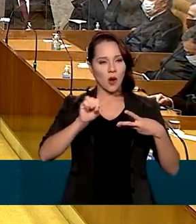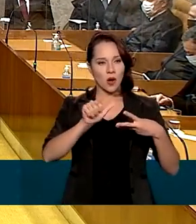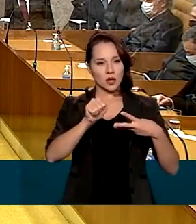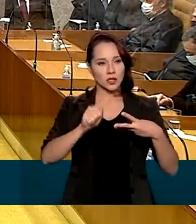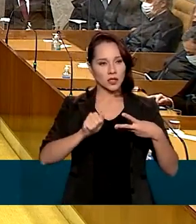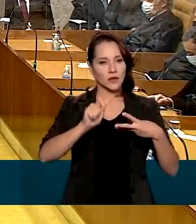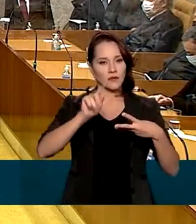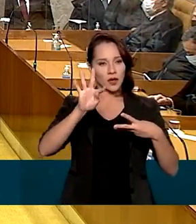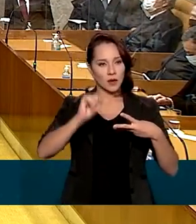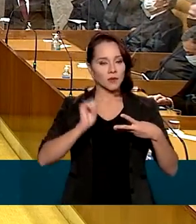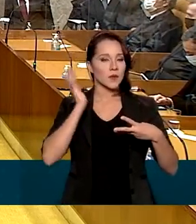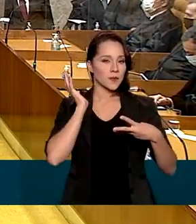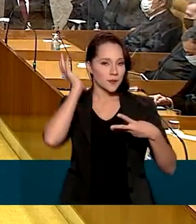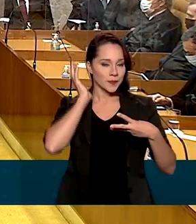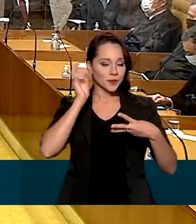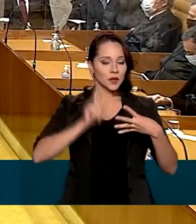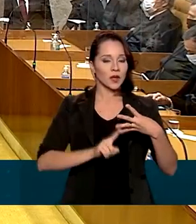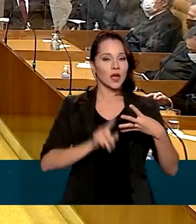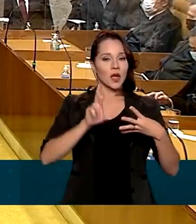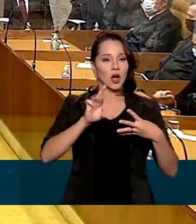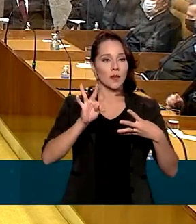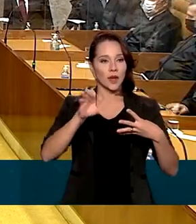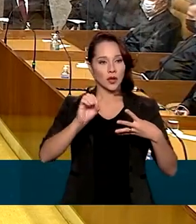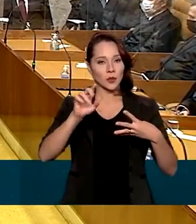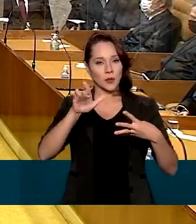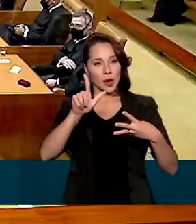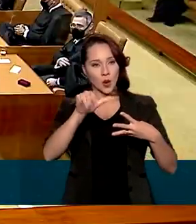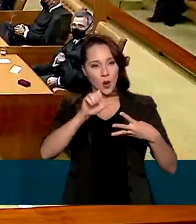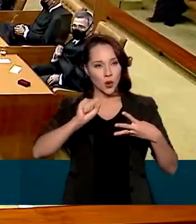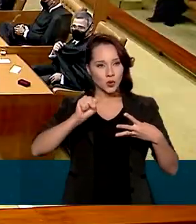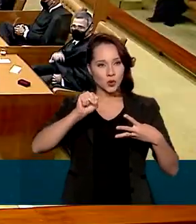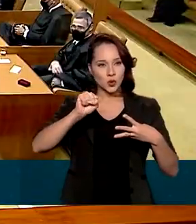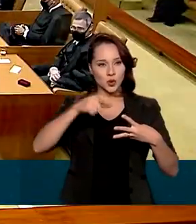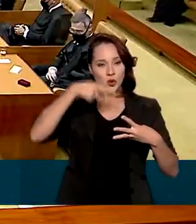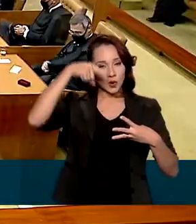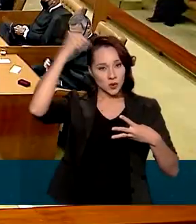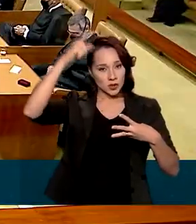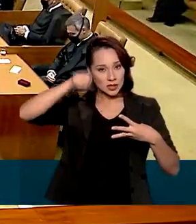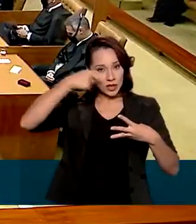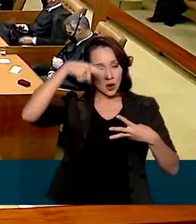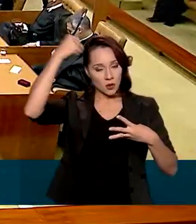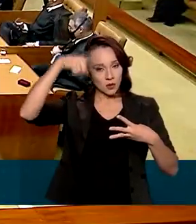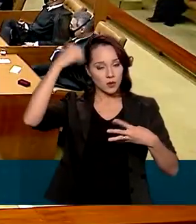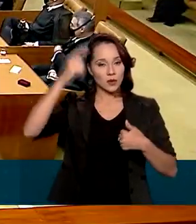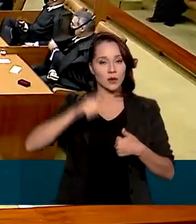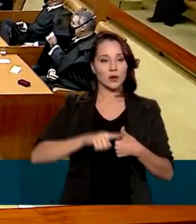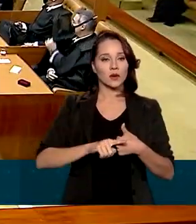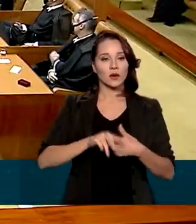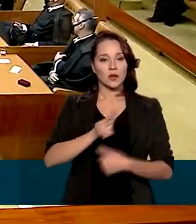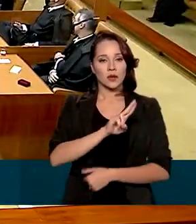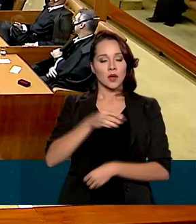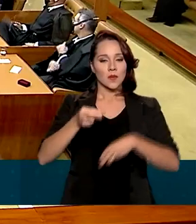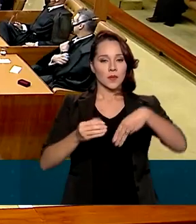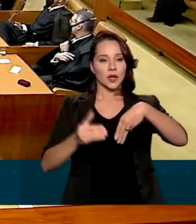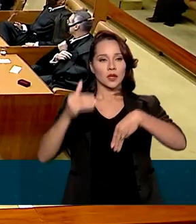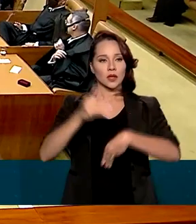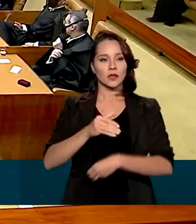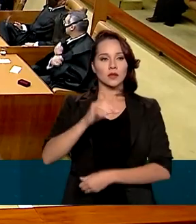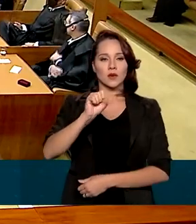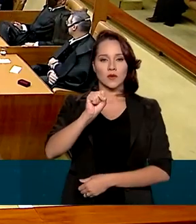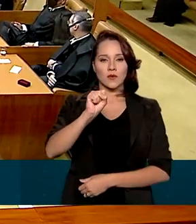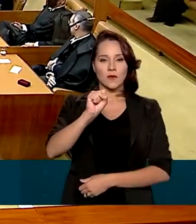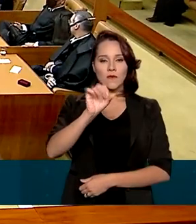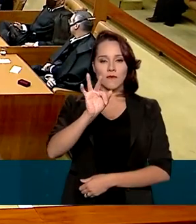nossa vice-presidente, ministro Roberto Barroso, presidente do Tribunal Superior Eleitoral, ministro Edson